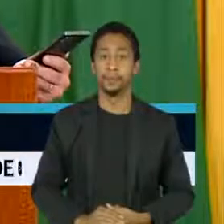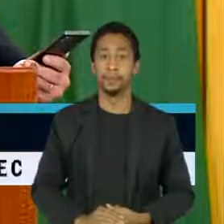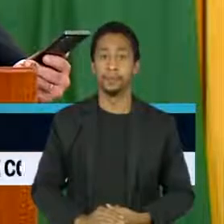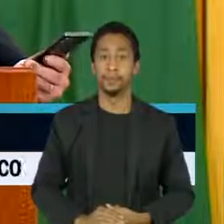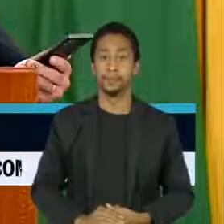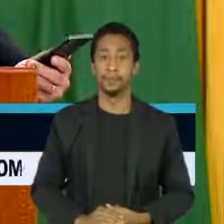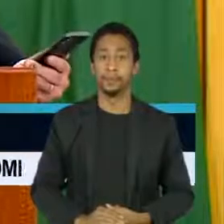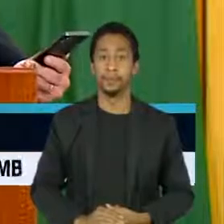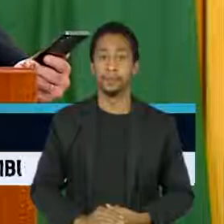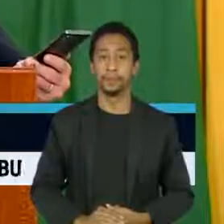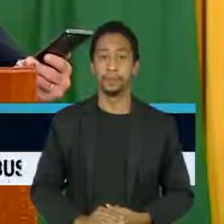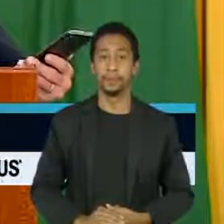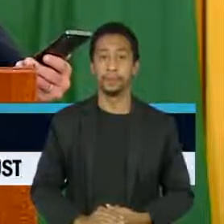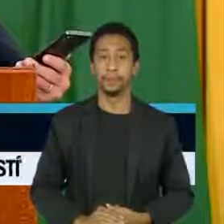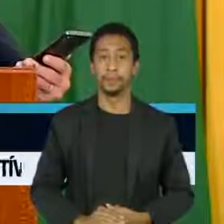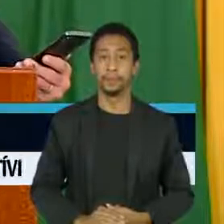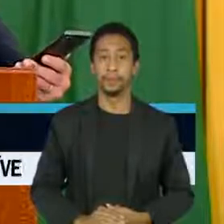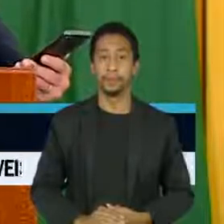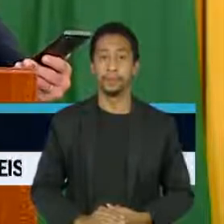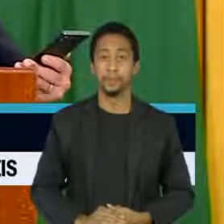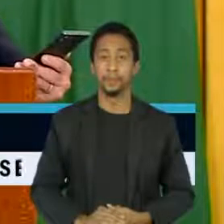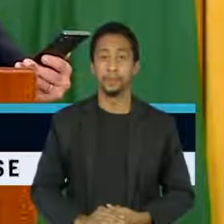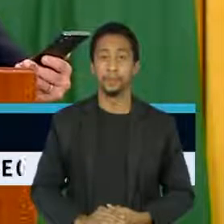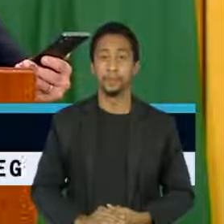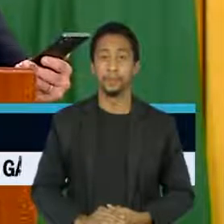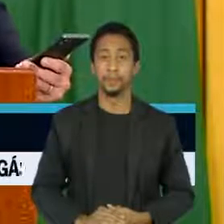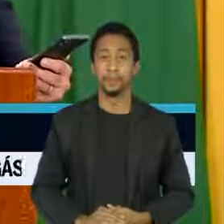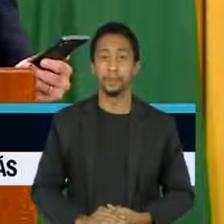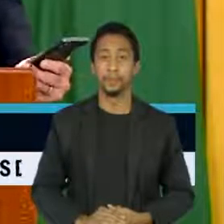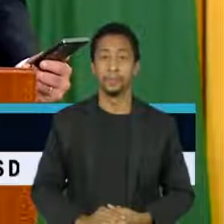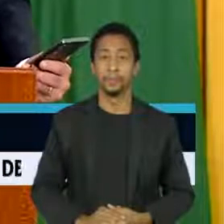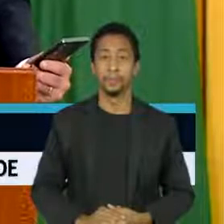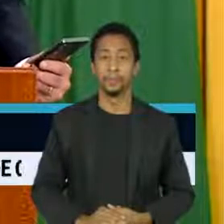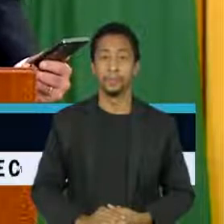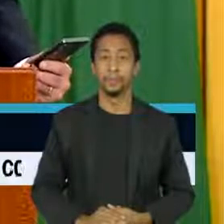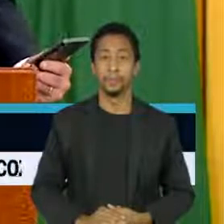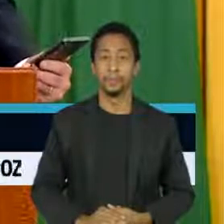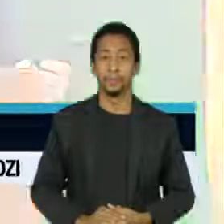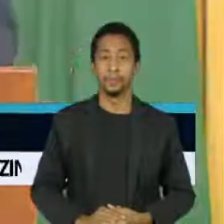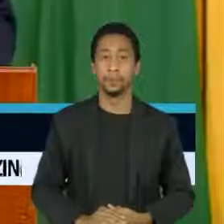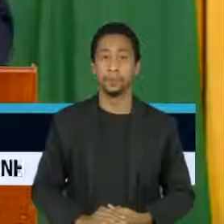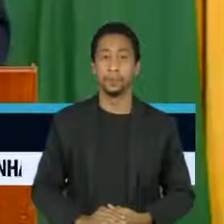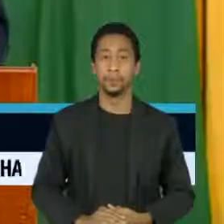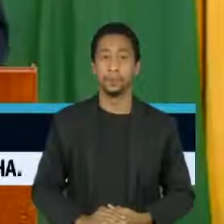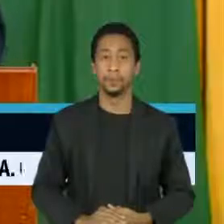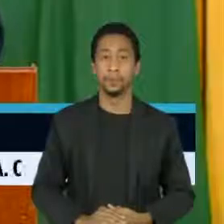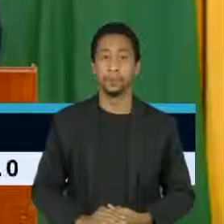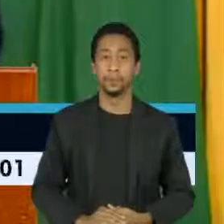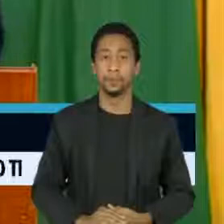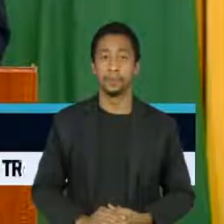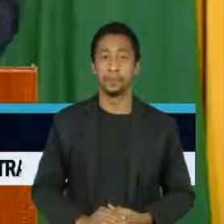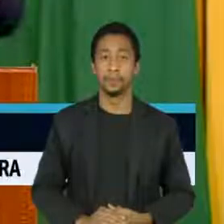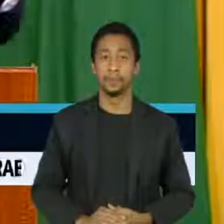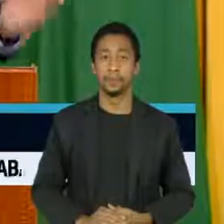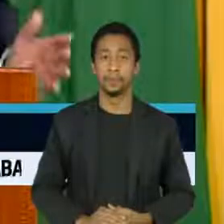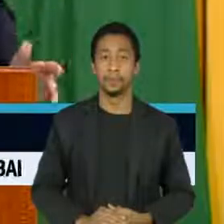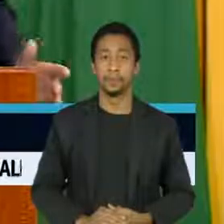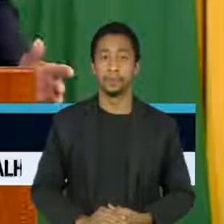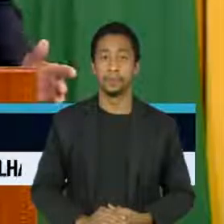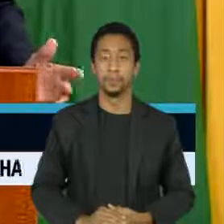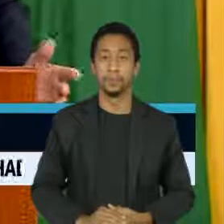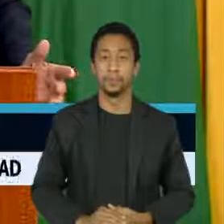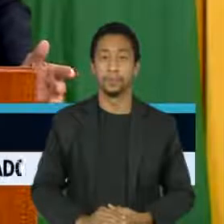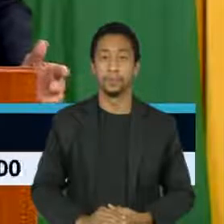prorrogar por mais 2 anos a questão que tem a ver com a desoneração da folha, inclusive para a minha